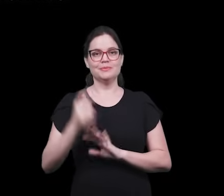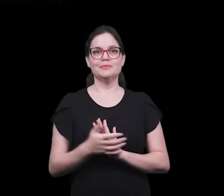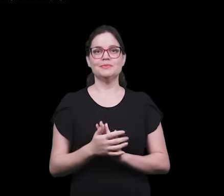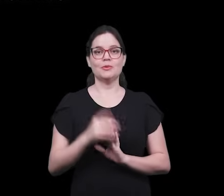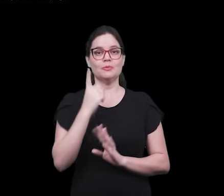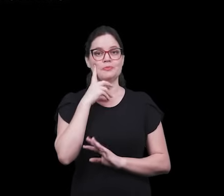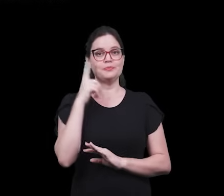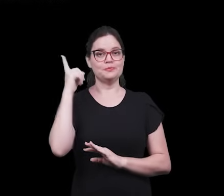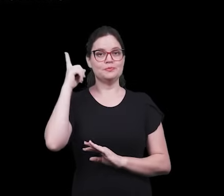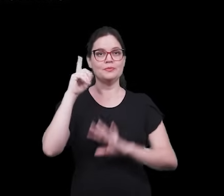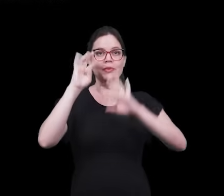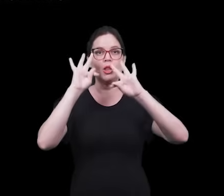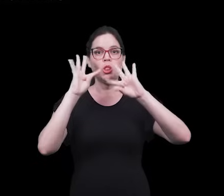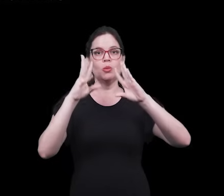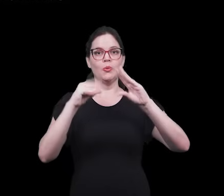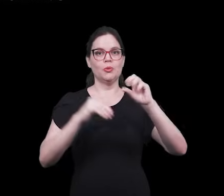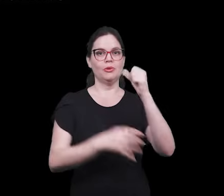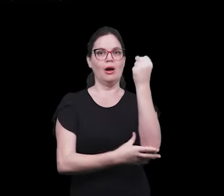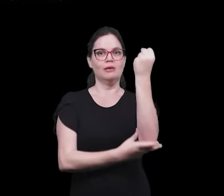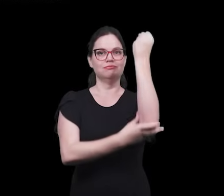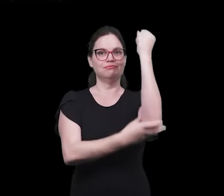homem,